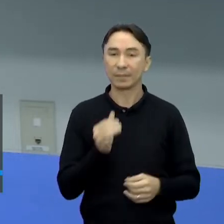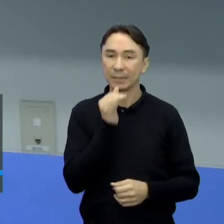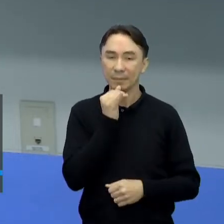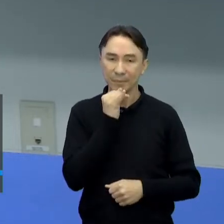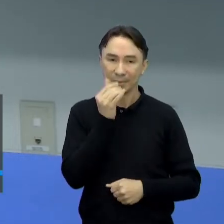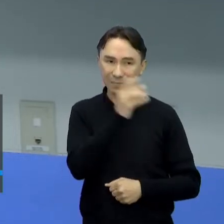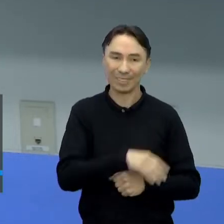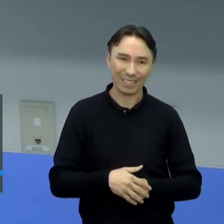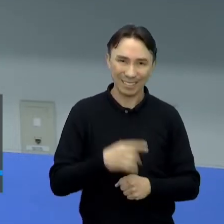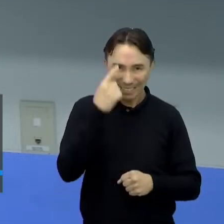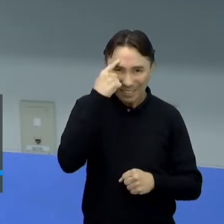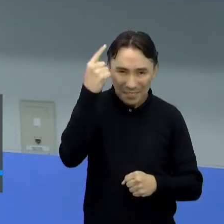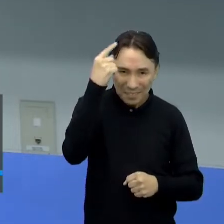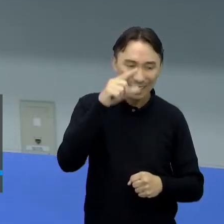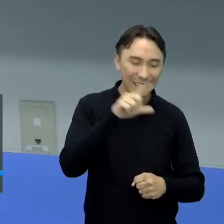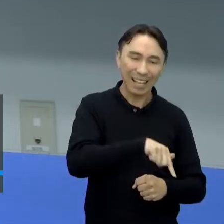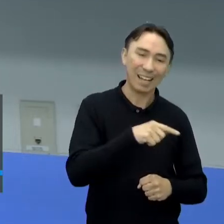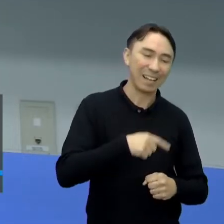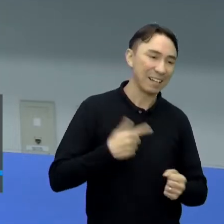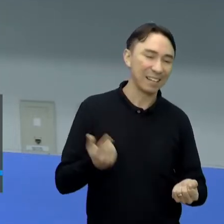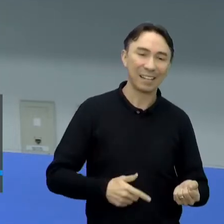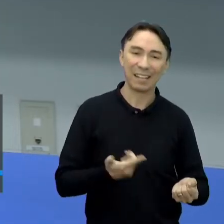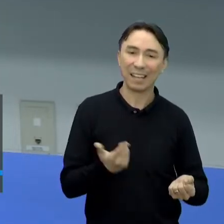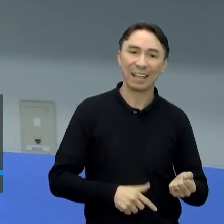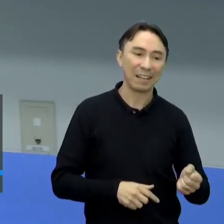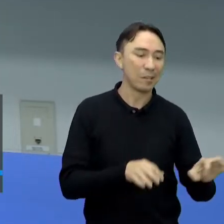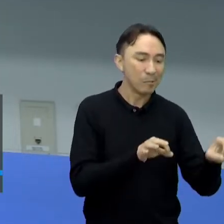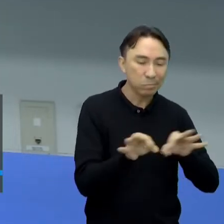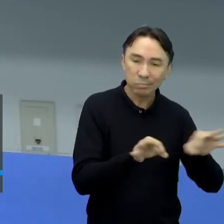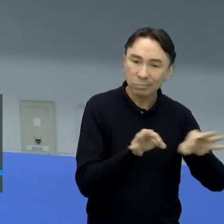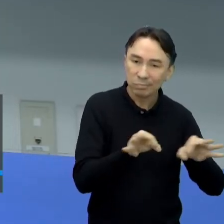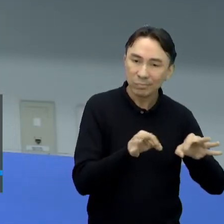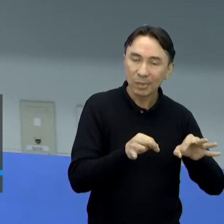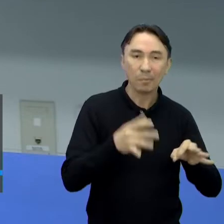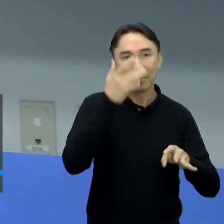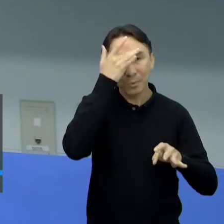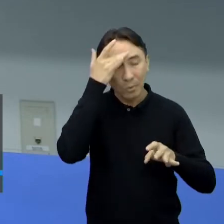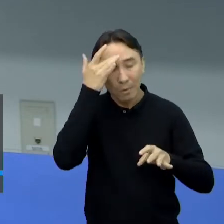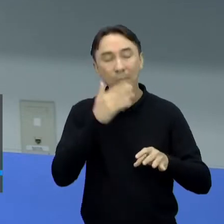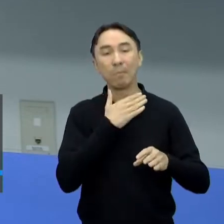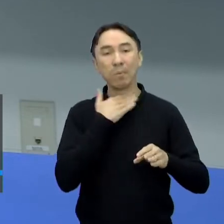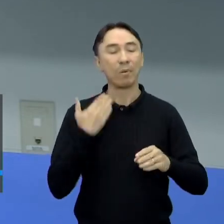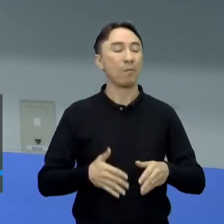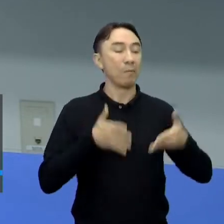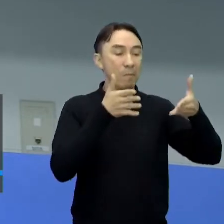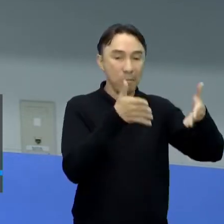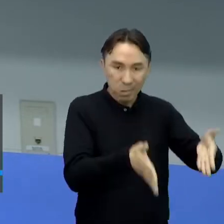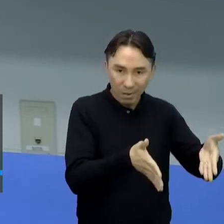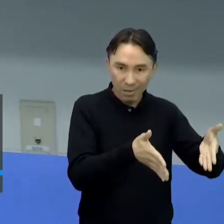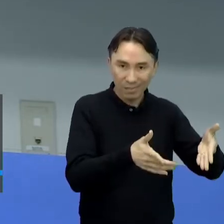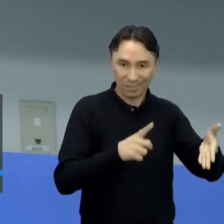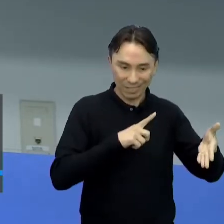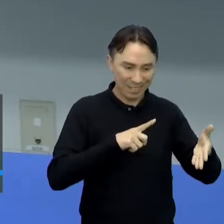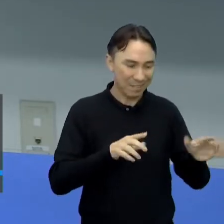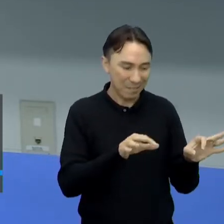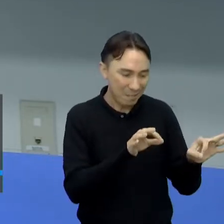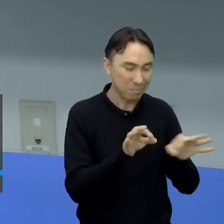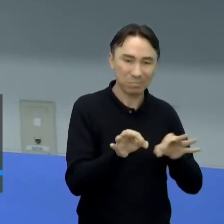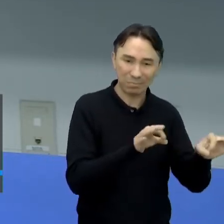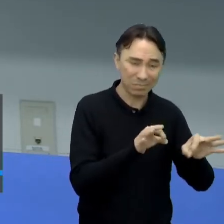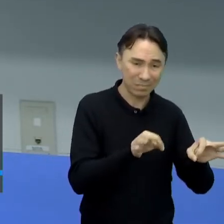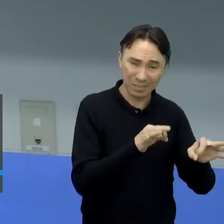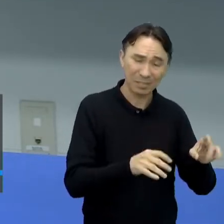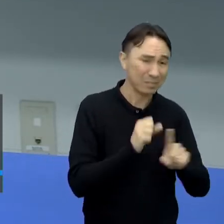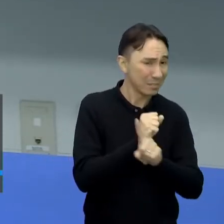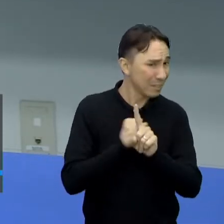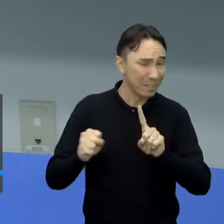funerários. Todas as sociedades, não importa se ela está na Ásia, na América, na